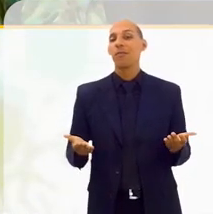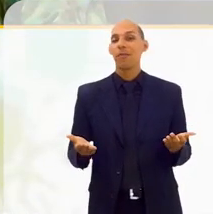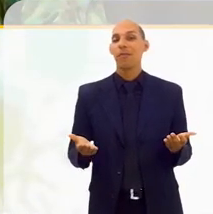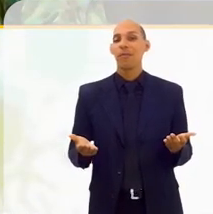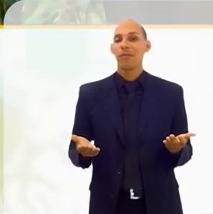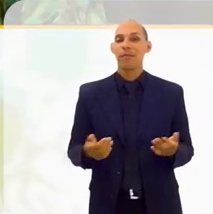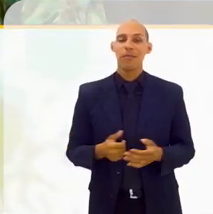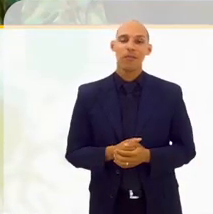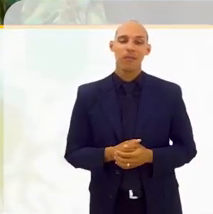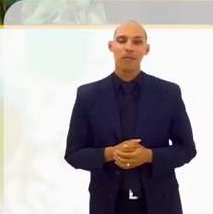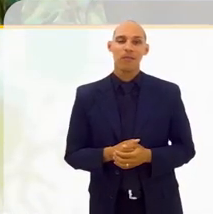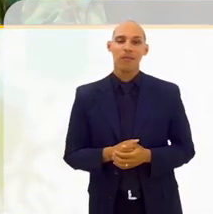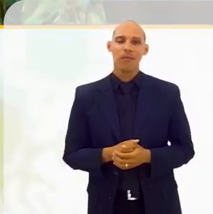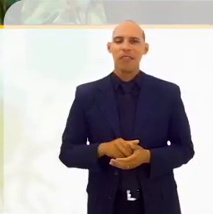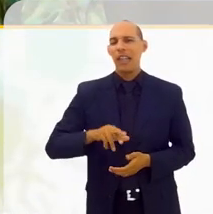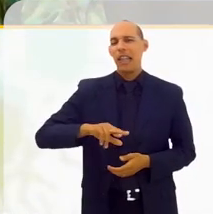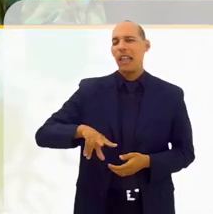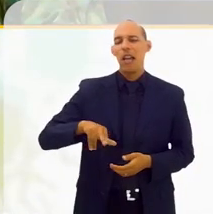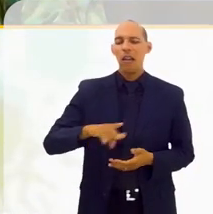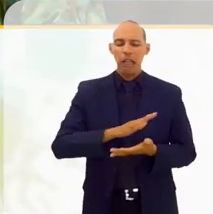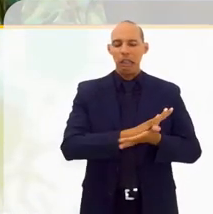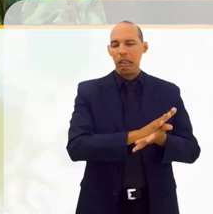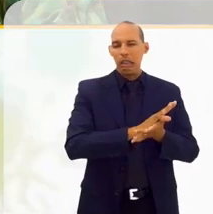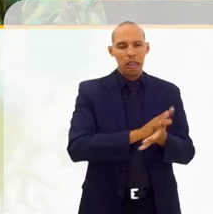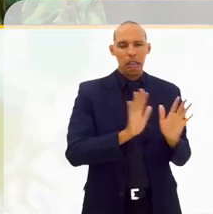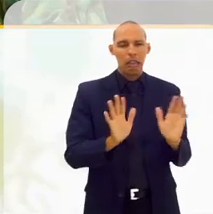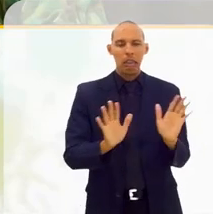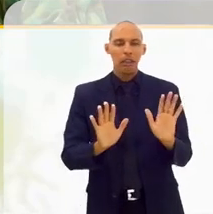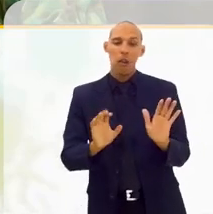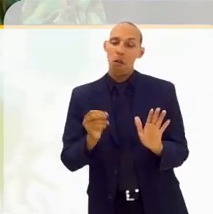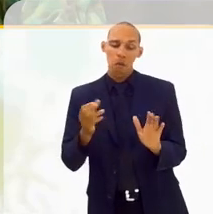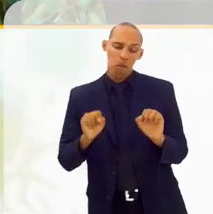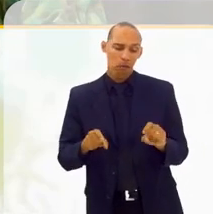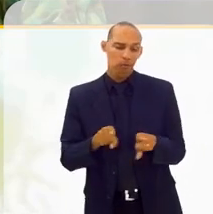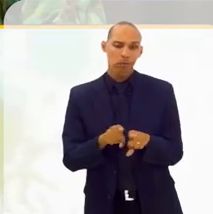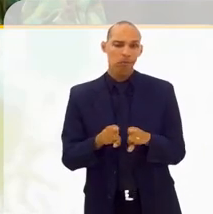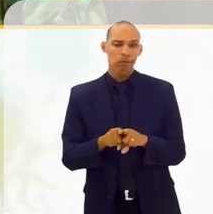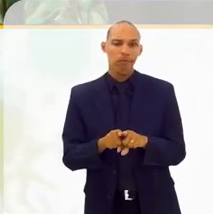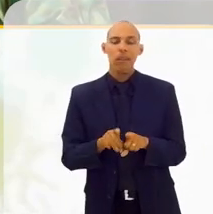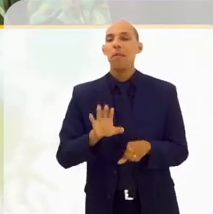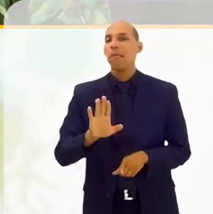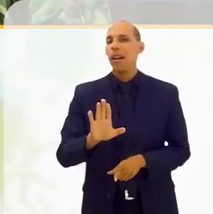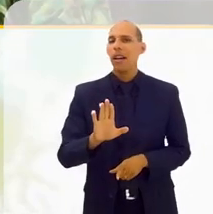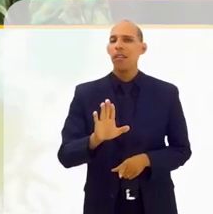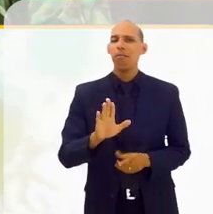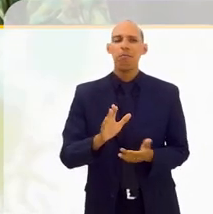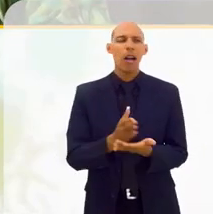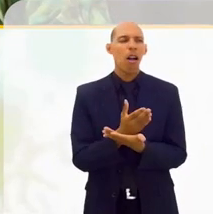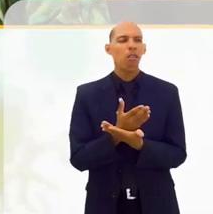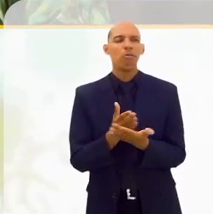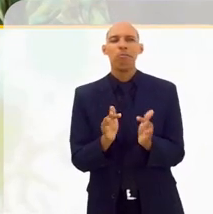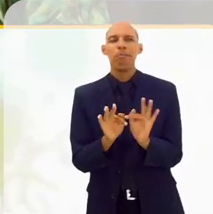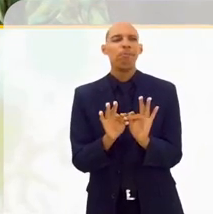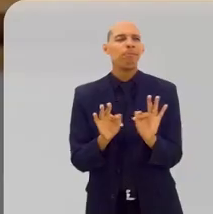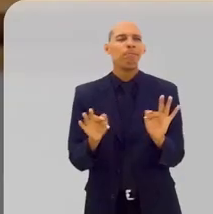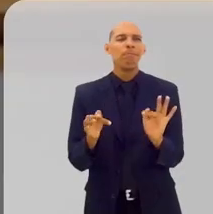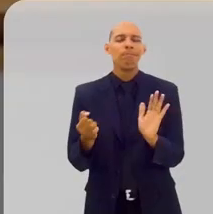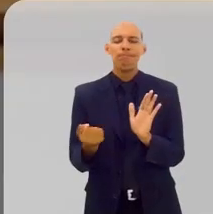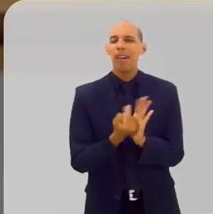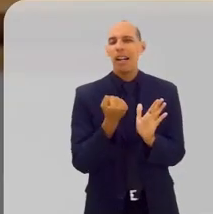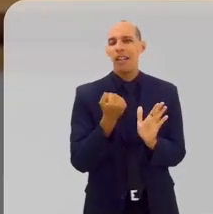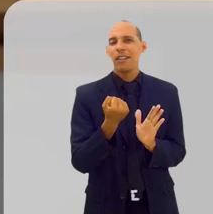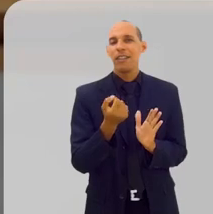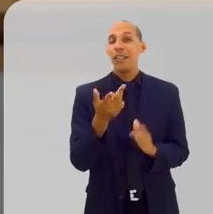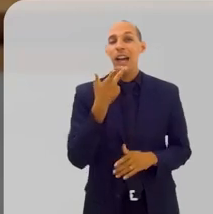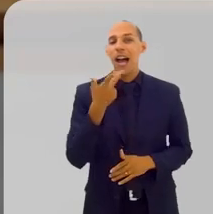nesse sentido não no sentido do preconceito nada disso ou pode até ser mas alguma frase assim